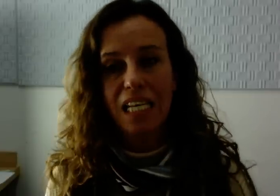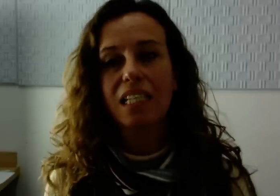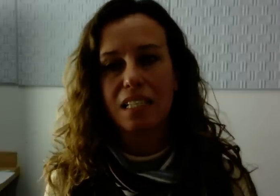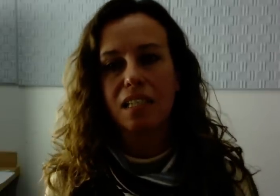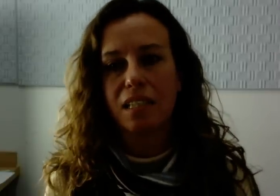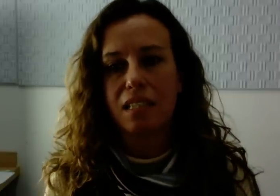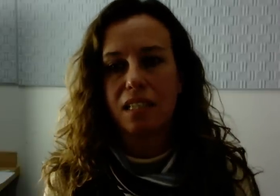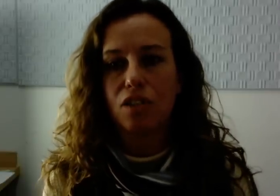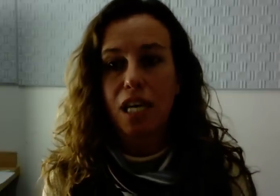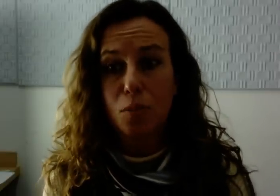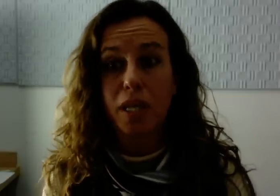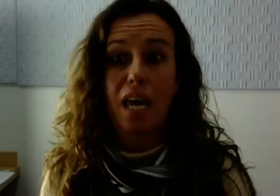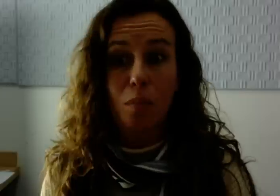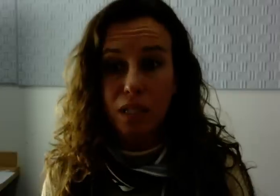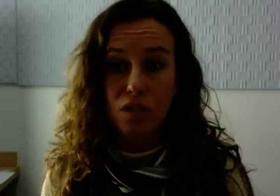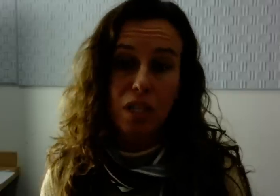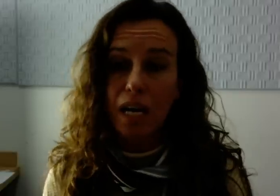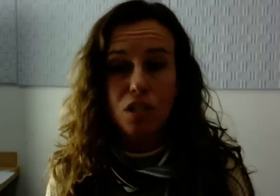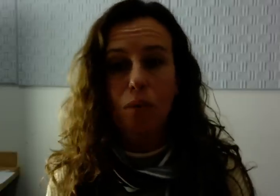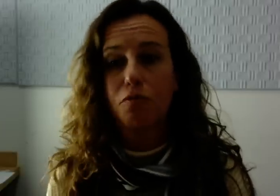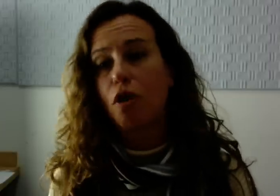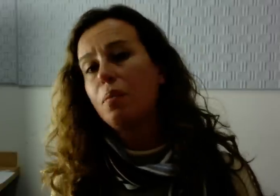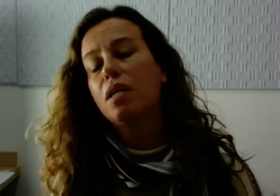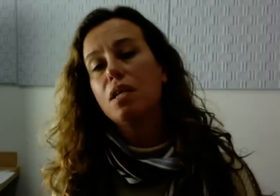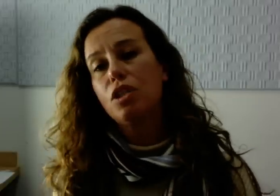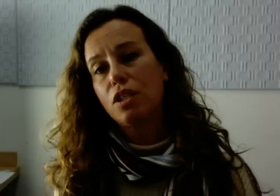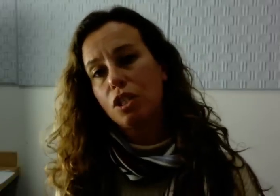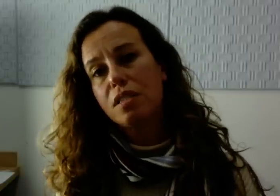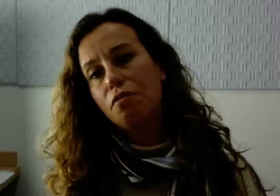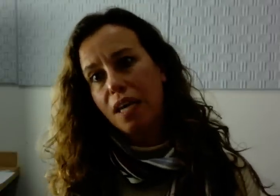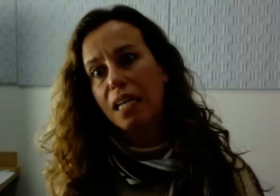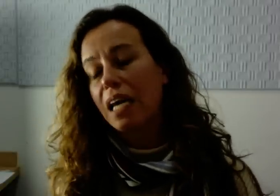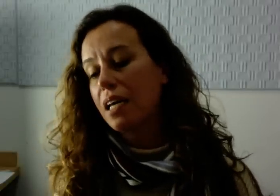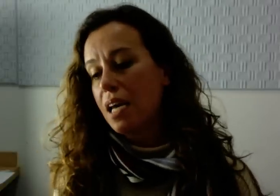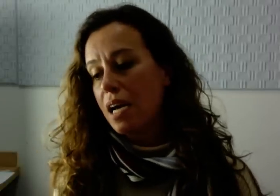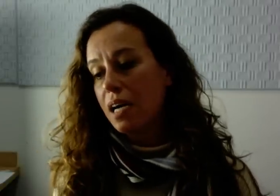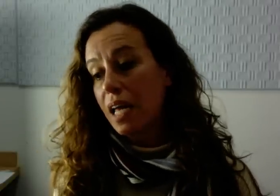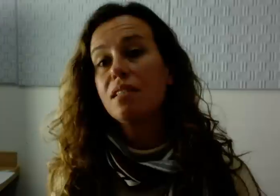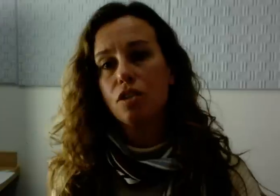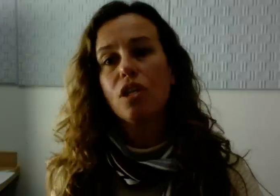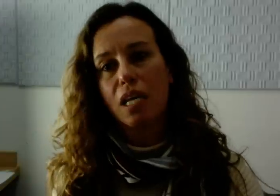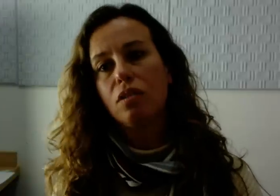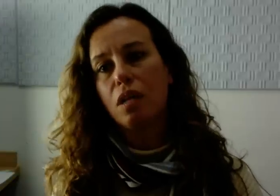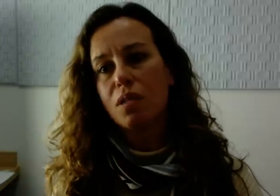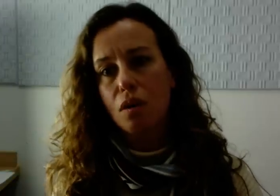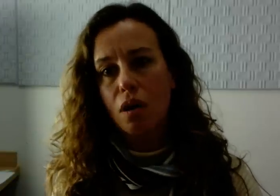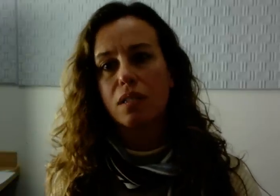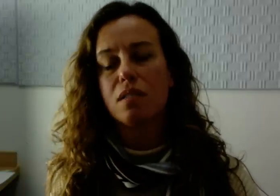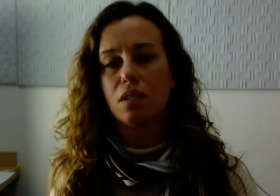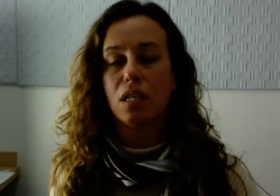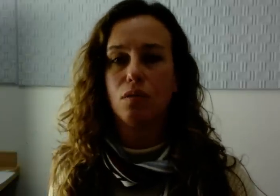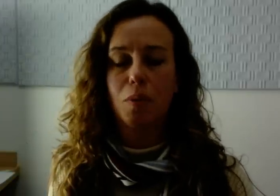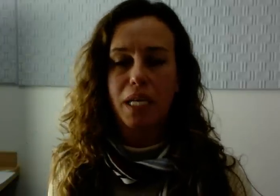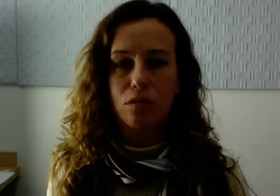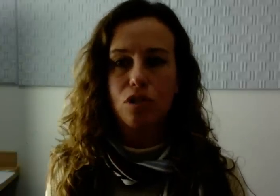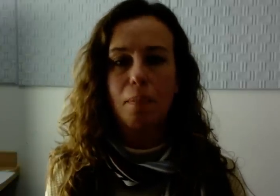entender nessa nessa identidade porque é uma identidade é uma forma de da gente se ver né Eh Elas têm direito então as cotas